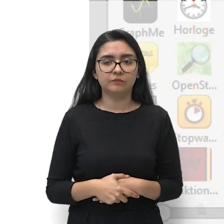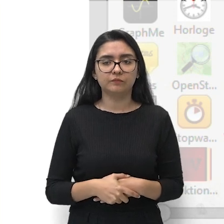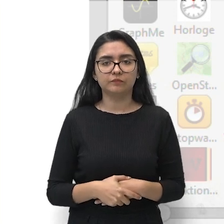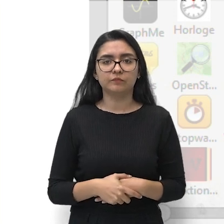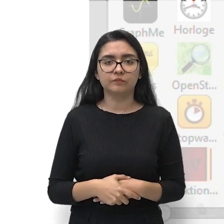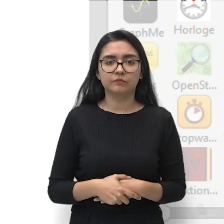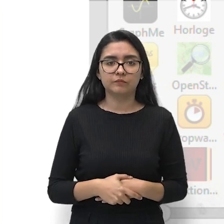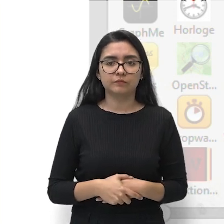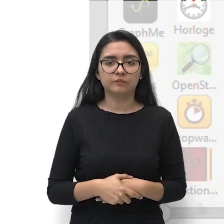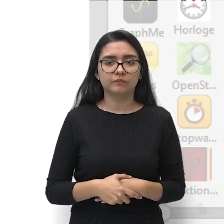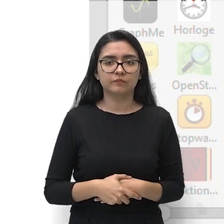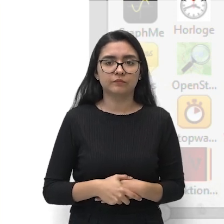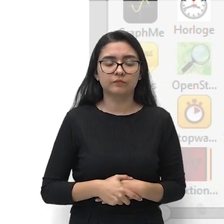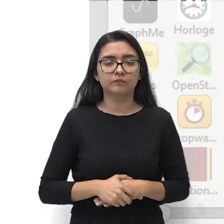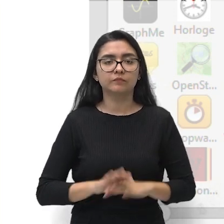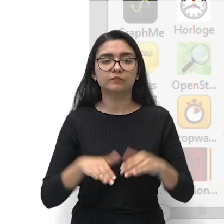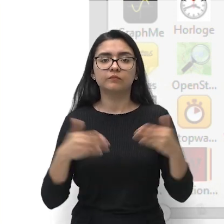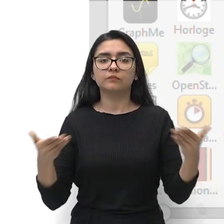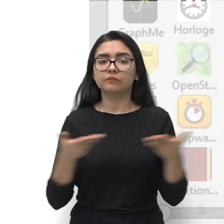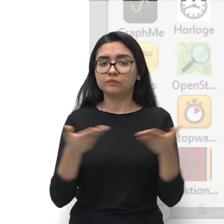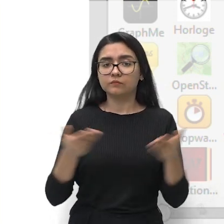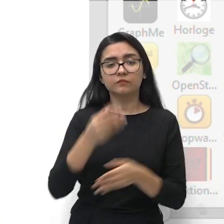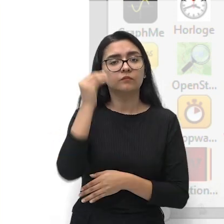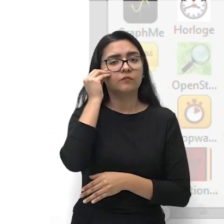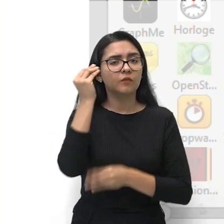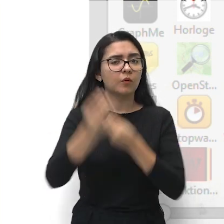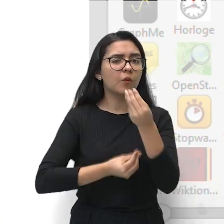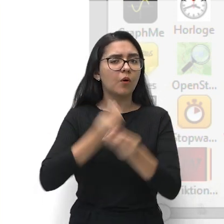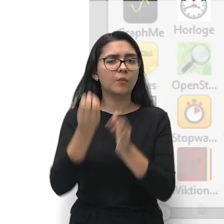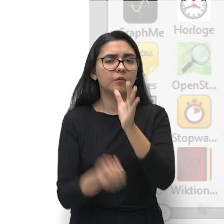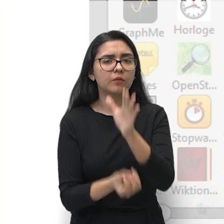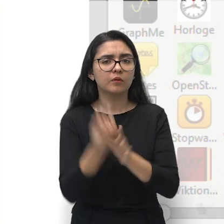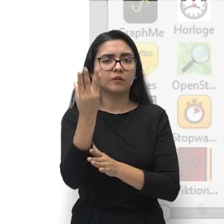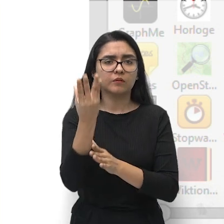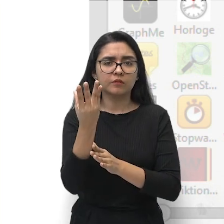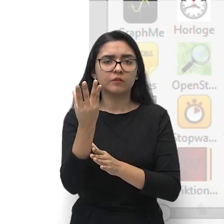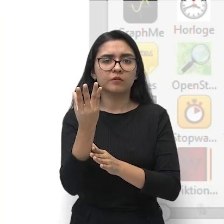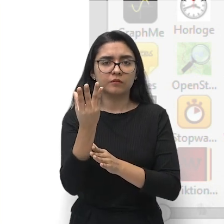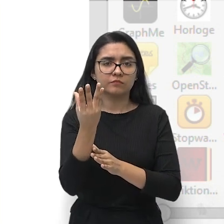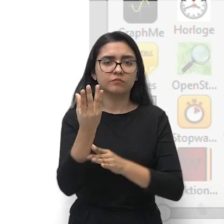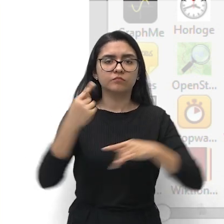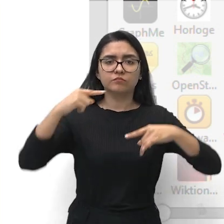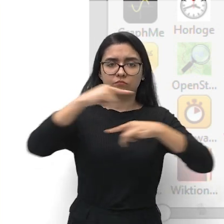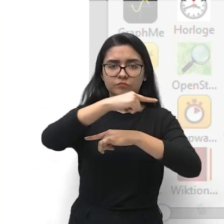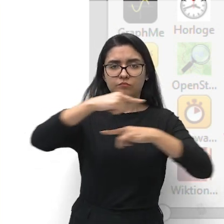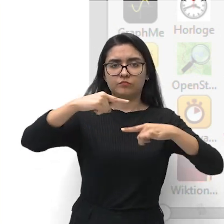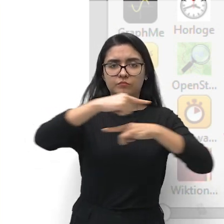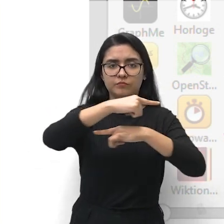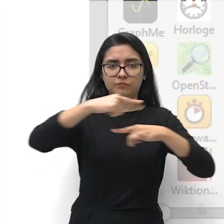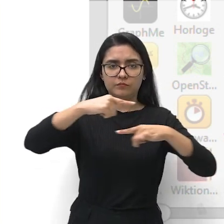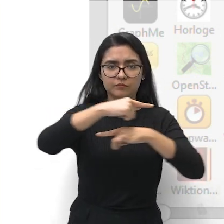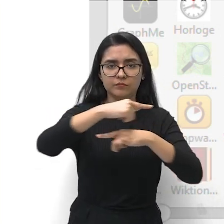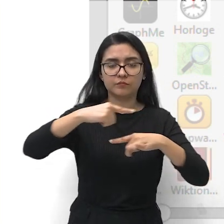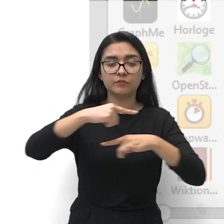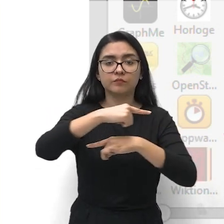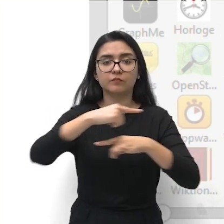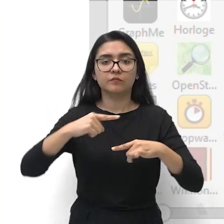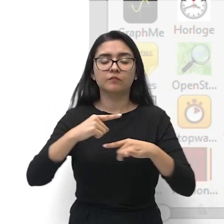Muito bem, queridos alunos, vamos ver agora como realizamos, né, a obtenção de uma reta paralela a uma reta